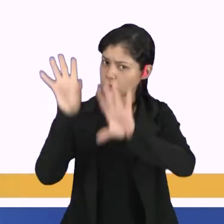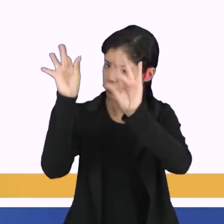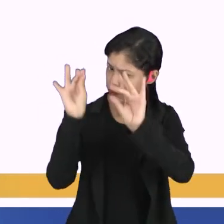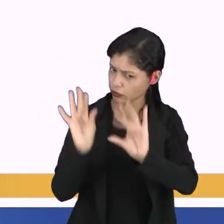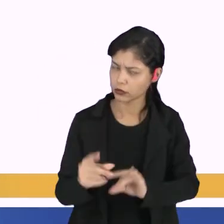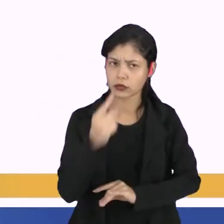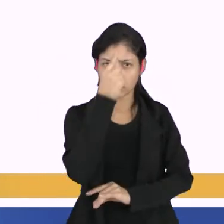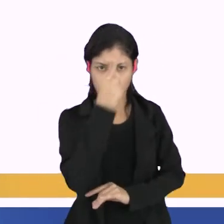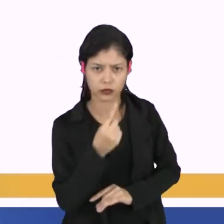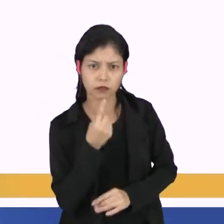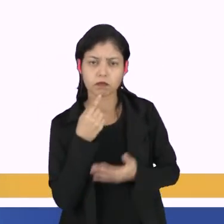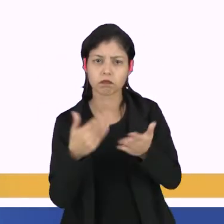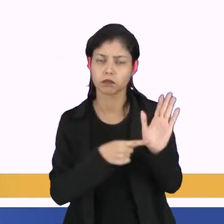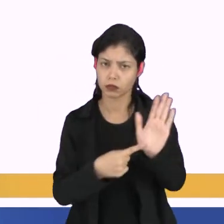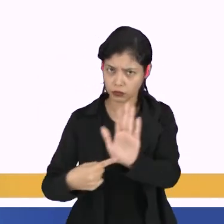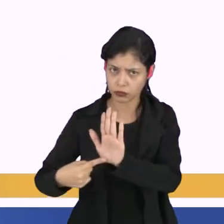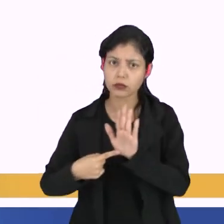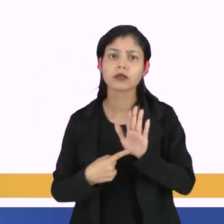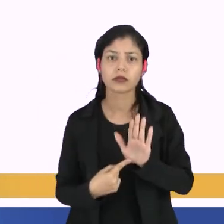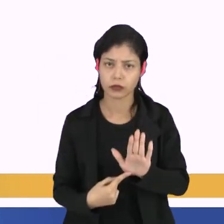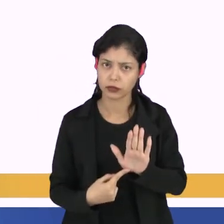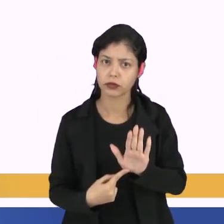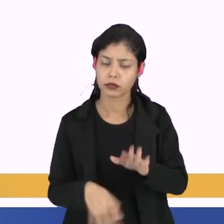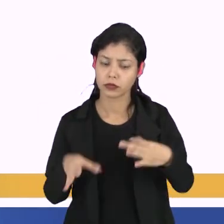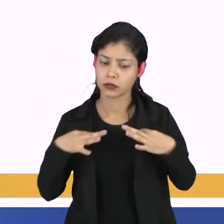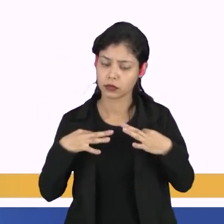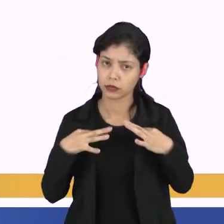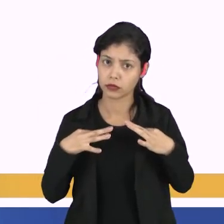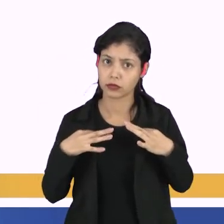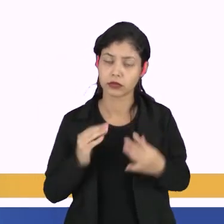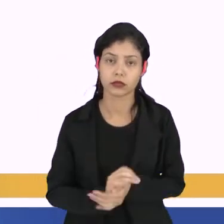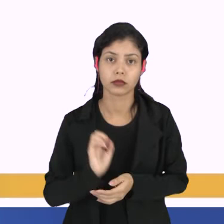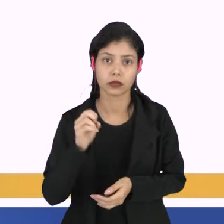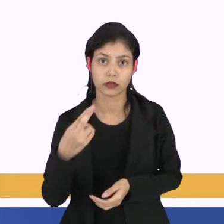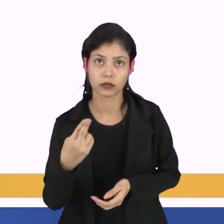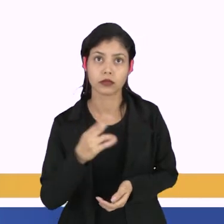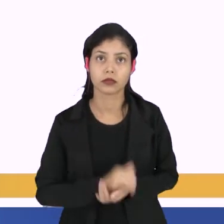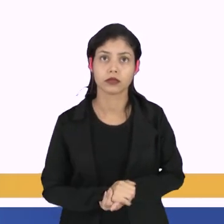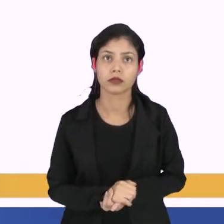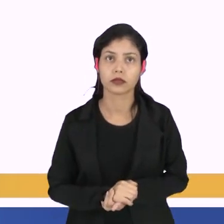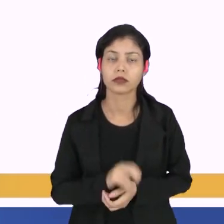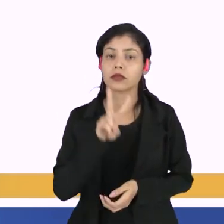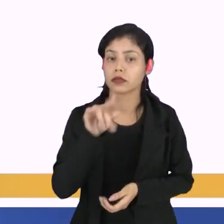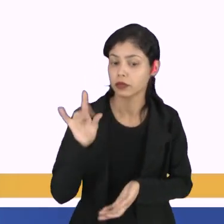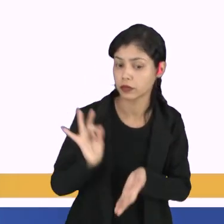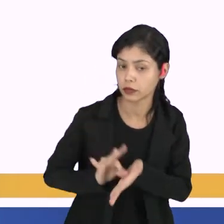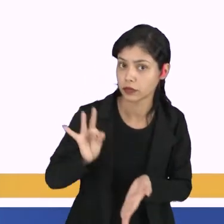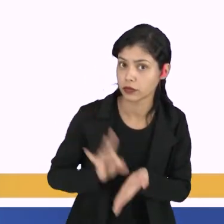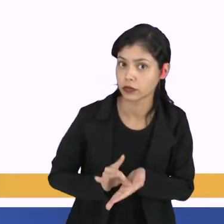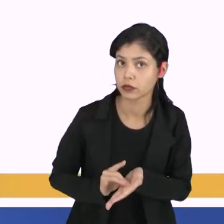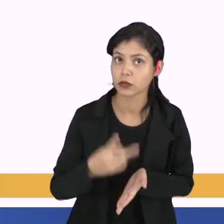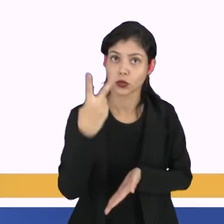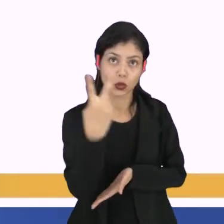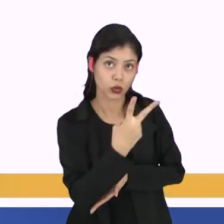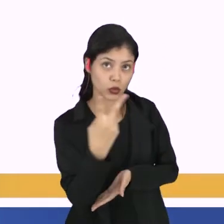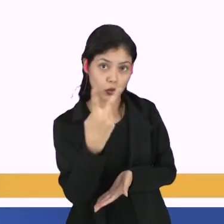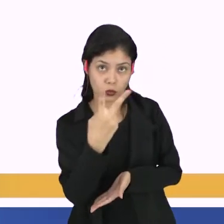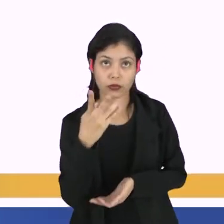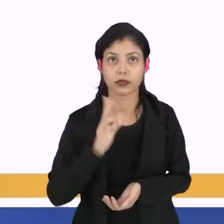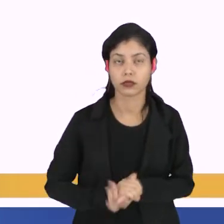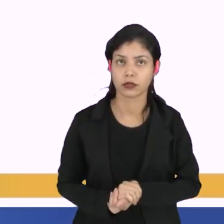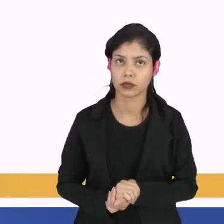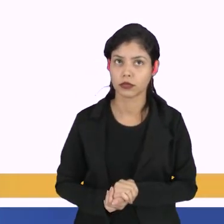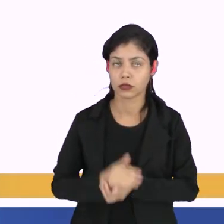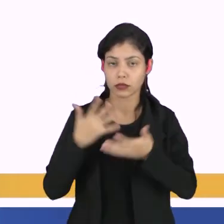cada figura representativa dessas camisetas, ou dessas camisolas, elas na verdade representam duas